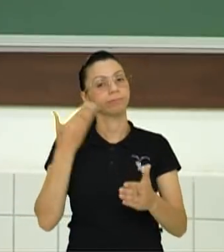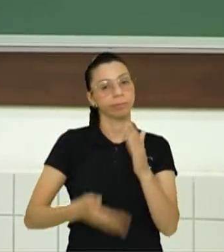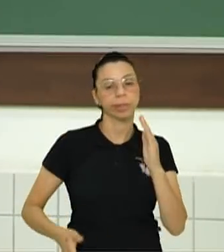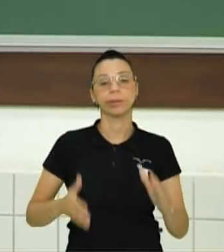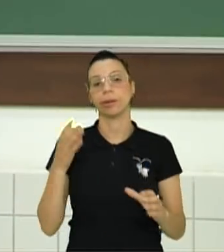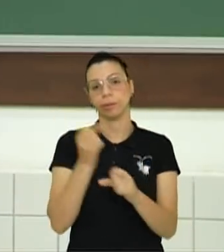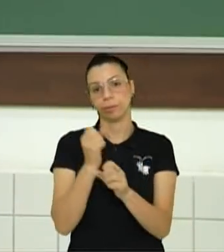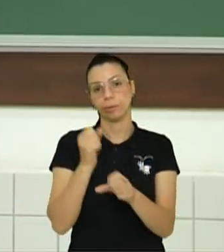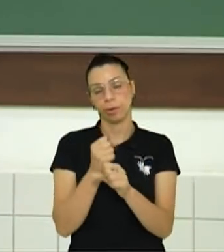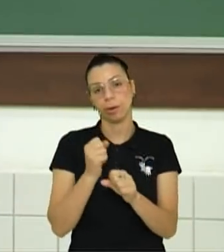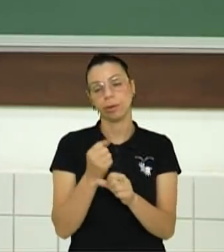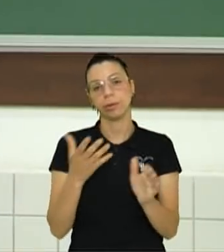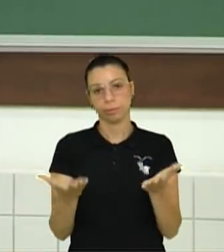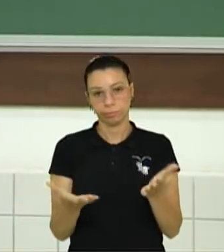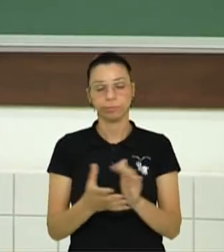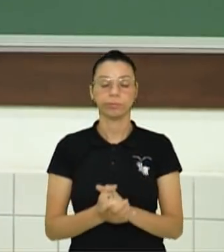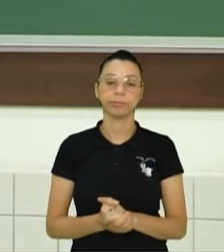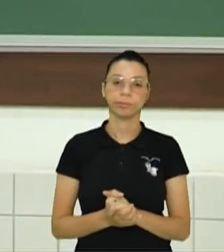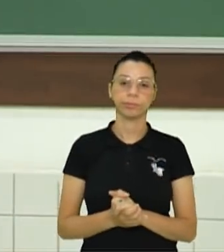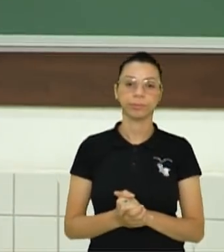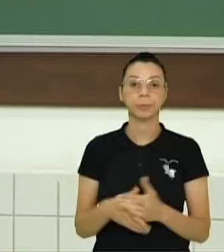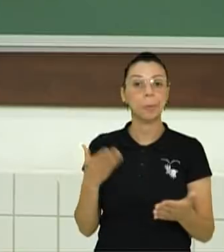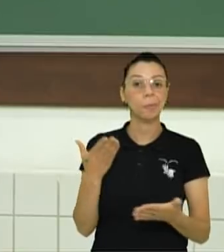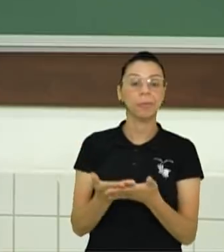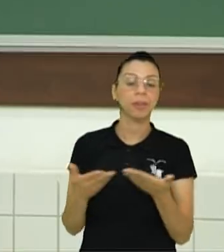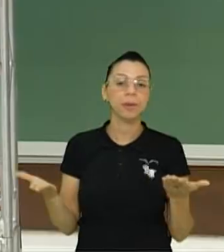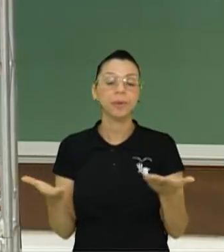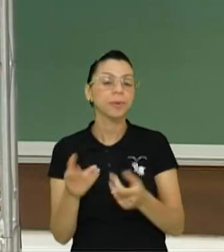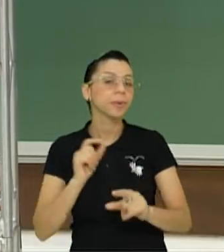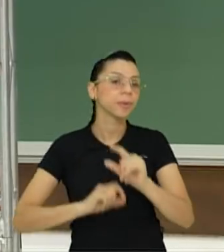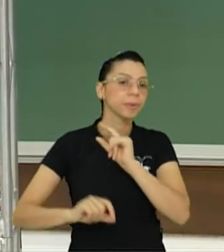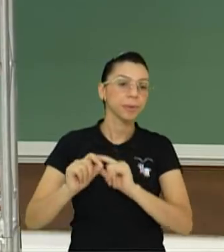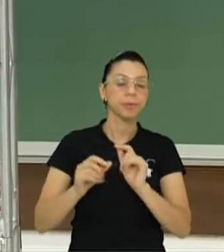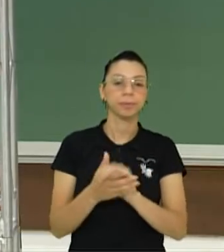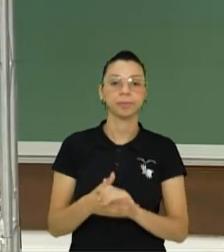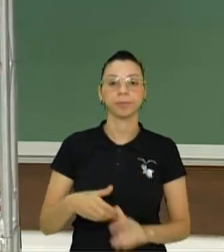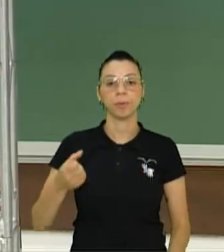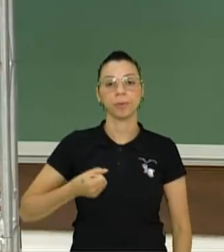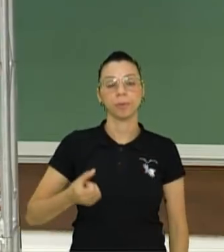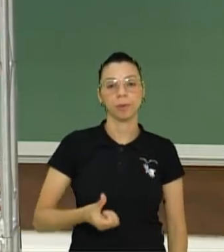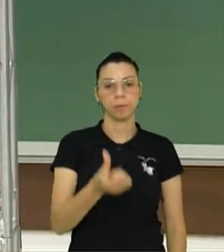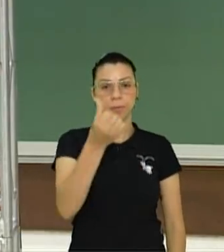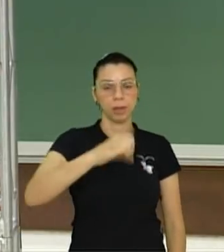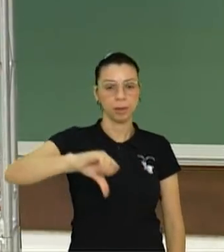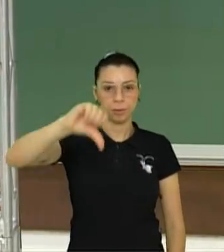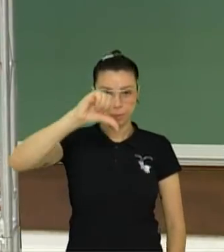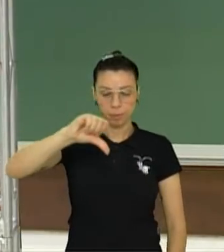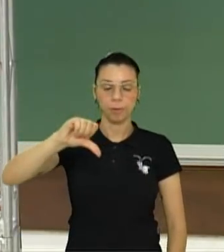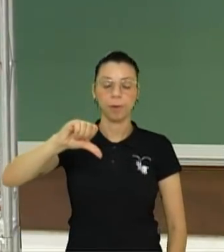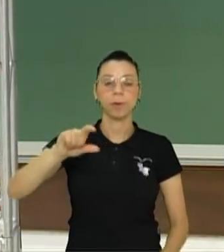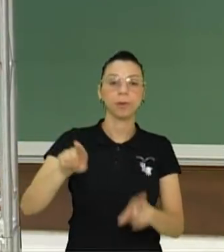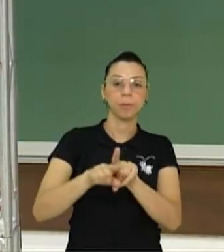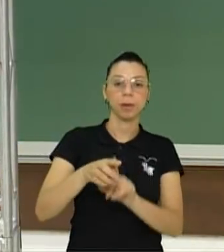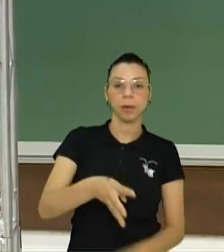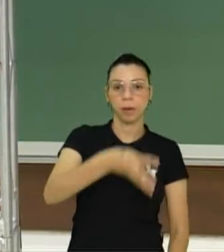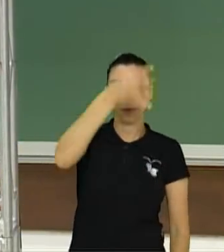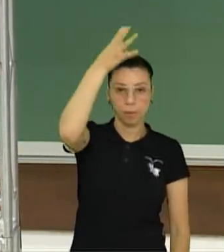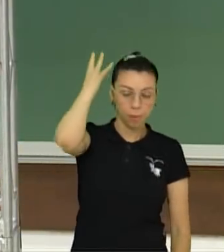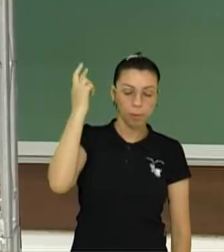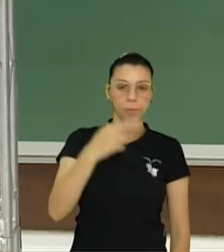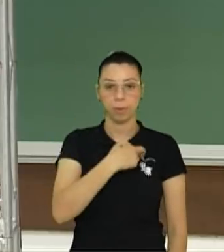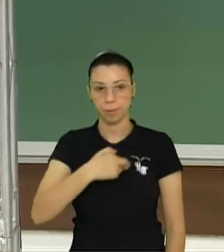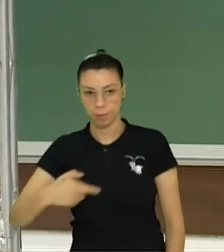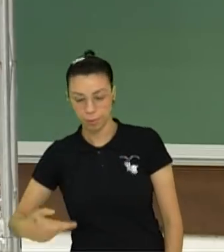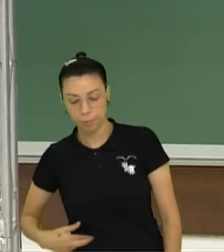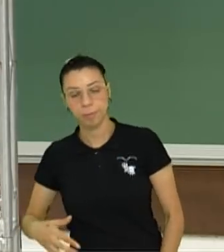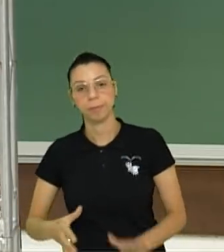impresso não, tá bom? A nossa aula de hoje, vamos entrar aí, aula 69, o tema Roma República 2, estamos fechando a duplinha